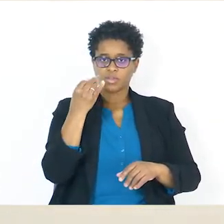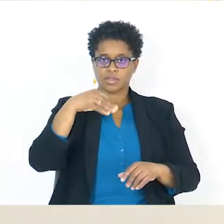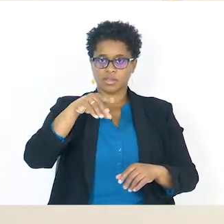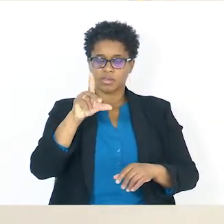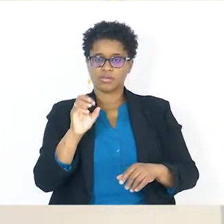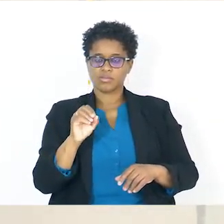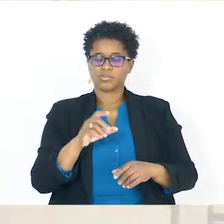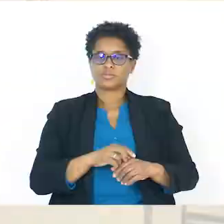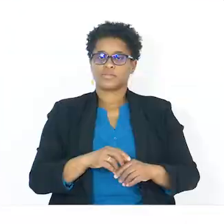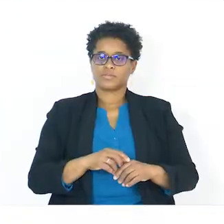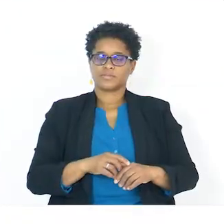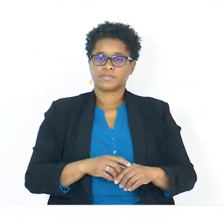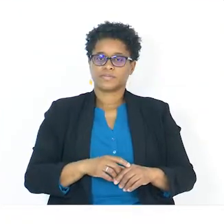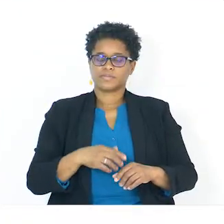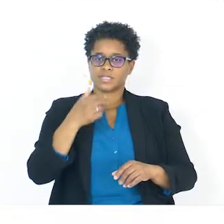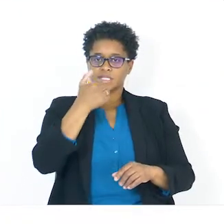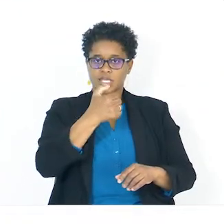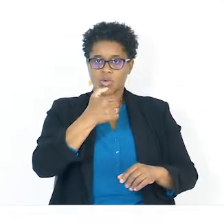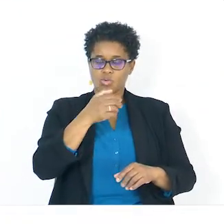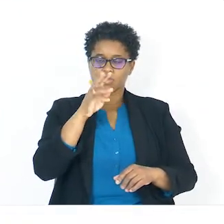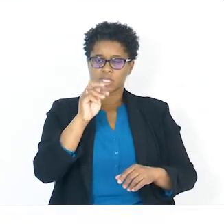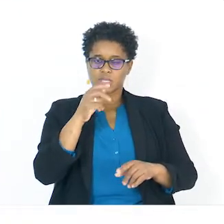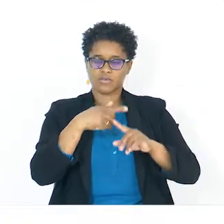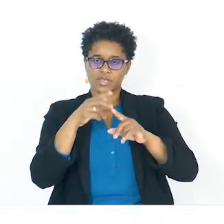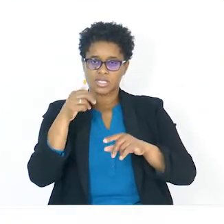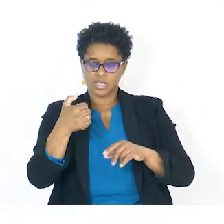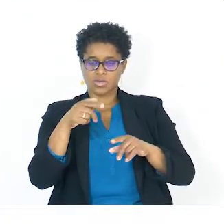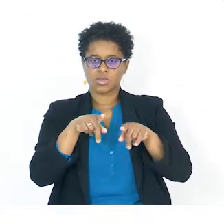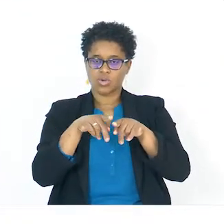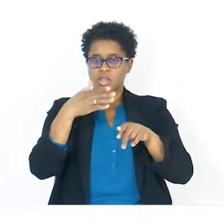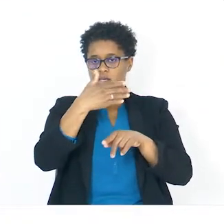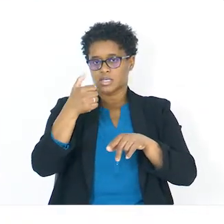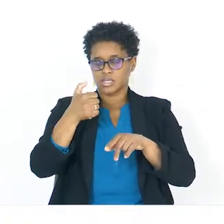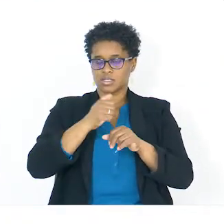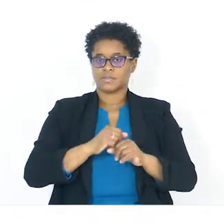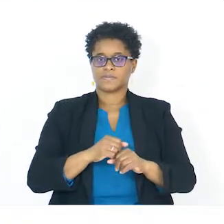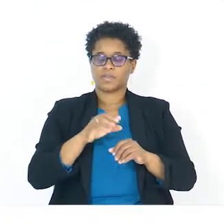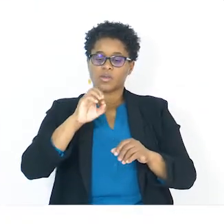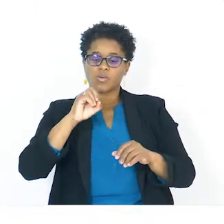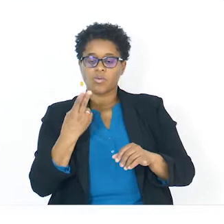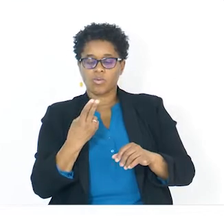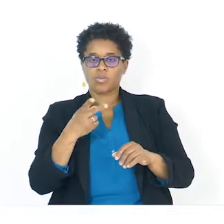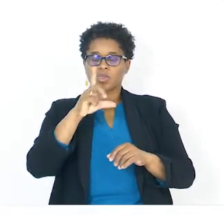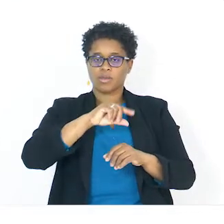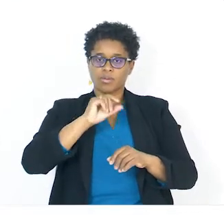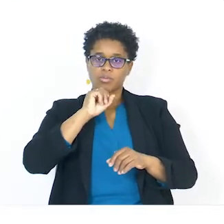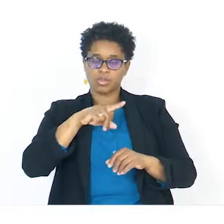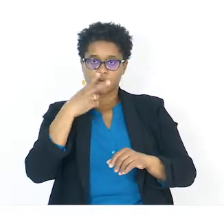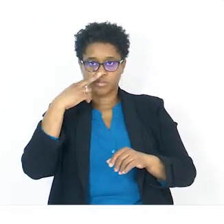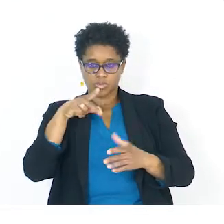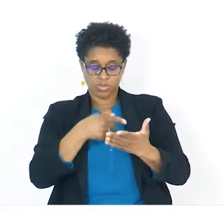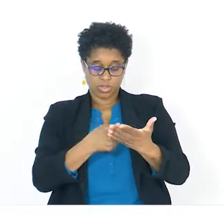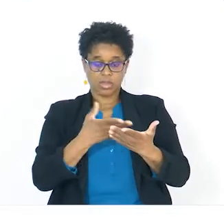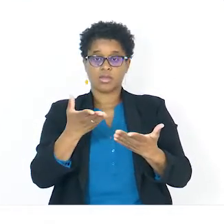triplo de 5. 3 vezes 5 é igual a 15. Ou, também